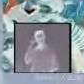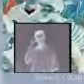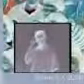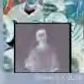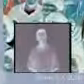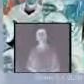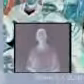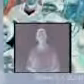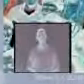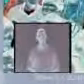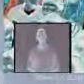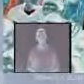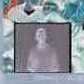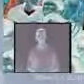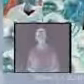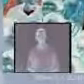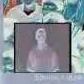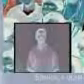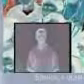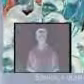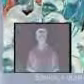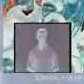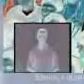Ela matou 7.